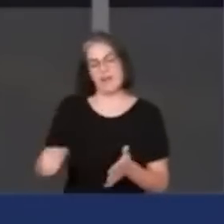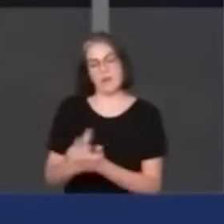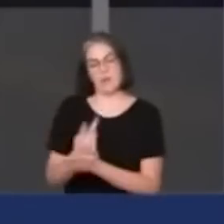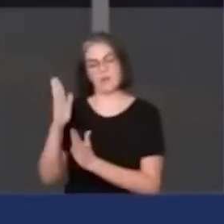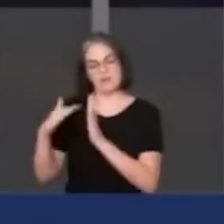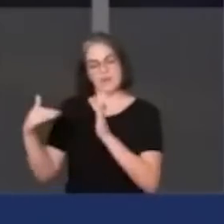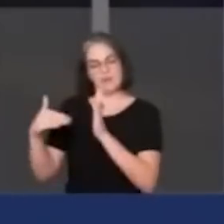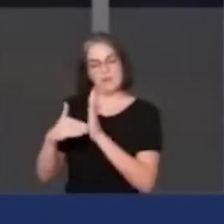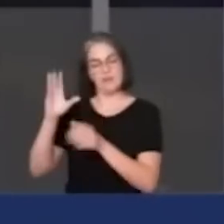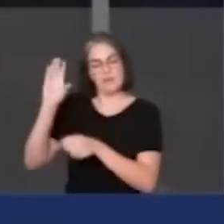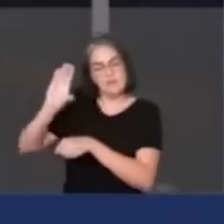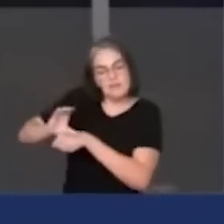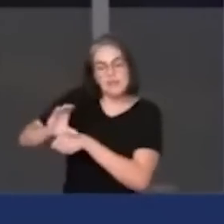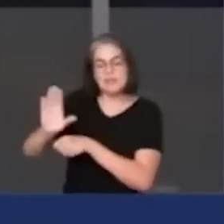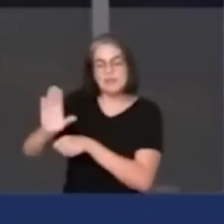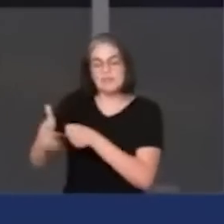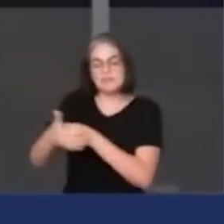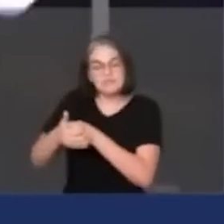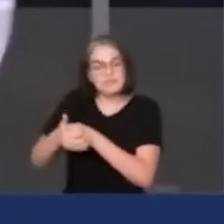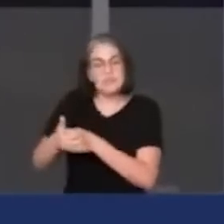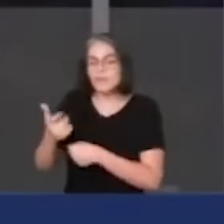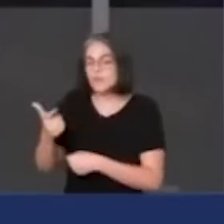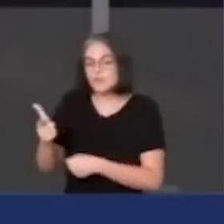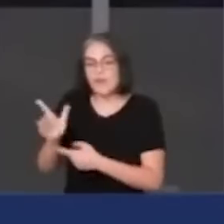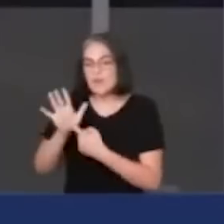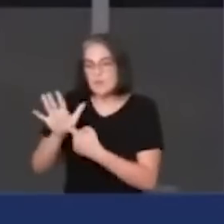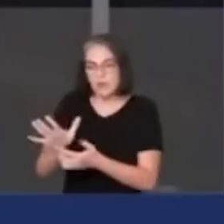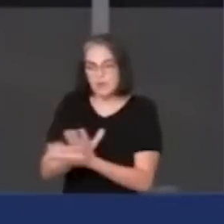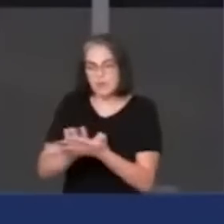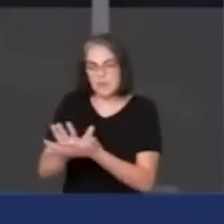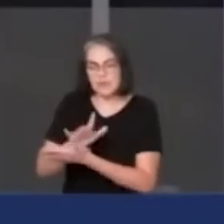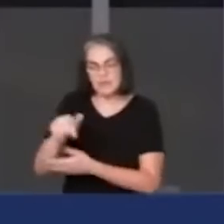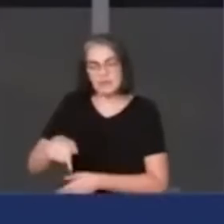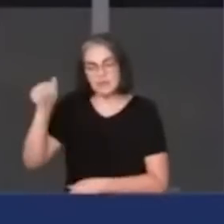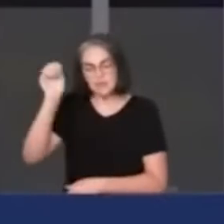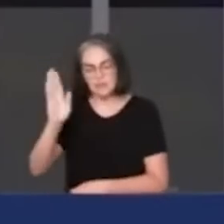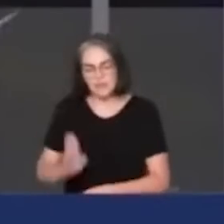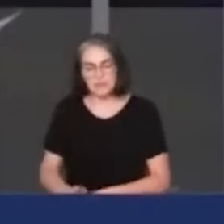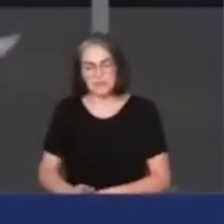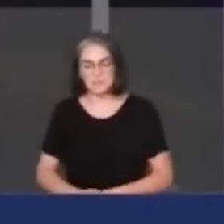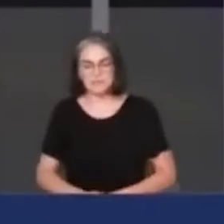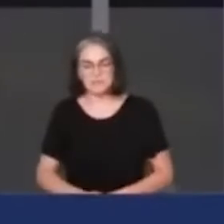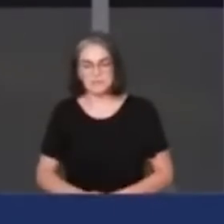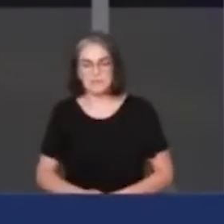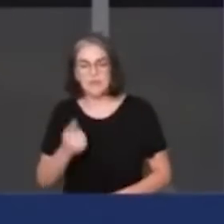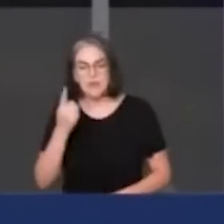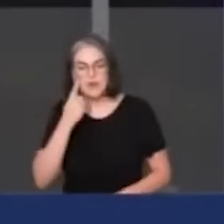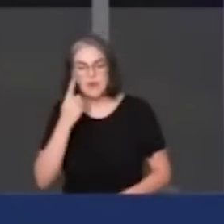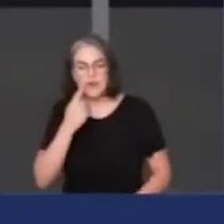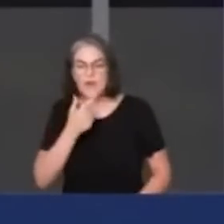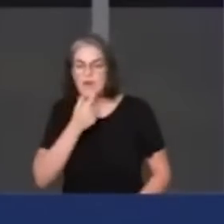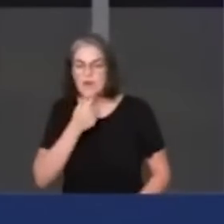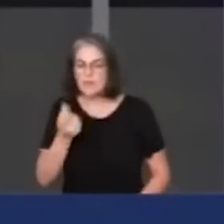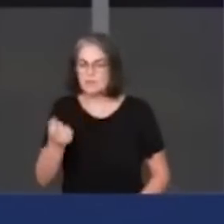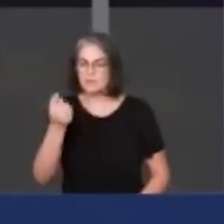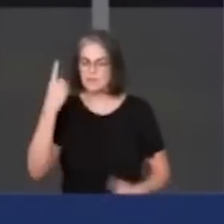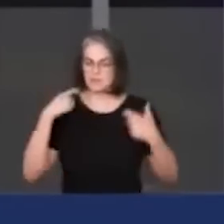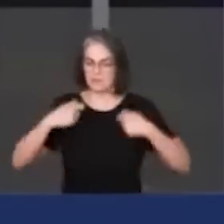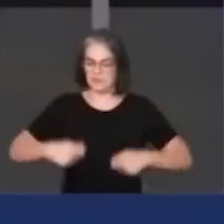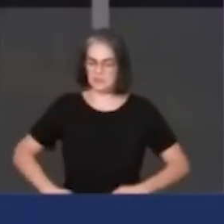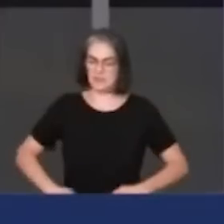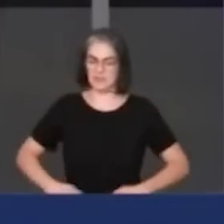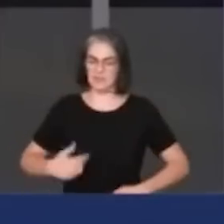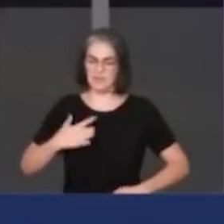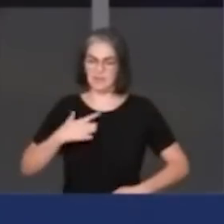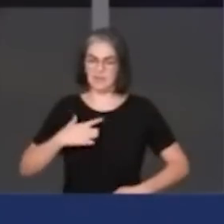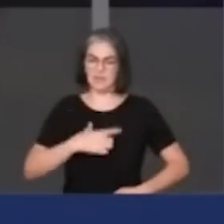sob sigilo. E só vieram à tona aqui no Brasil aquelas imagens daquele rapaz, muito estranhamente, com uma camisa do Bolsonaro, jogando